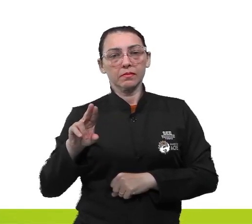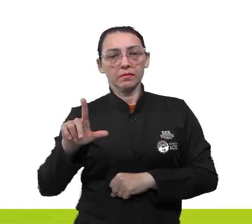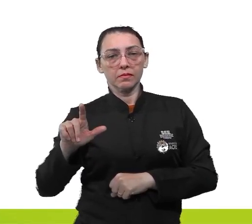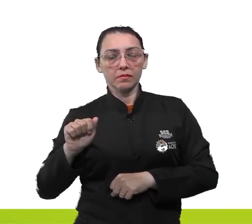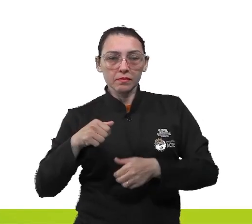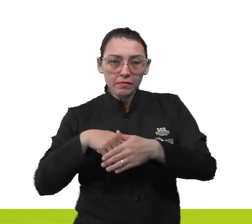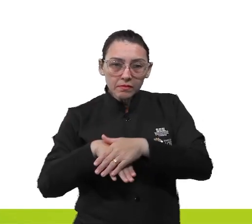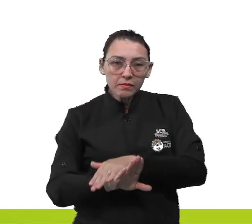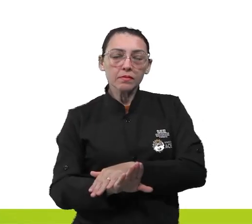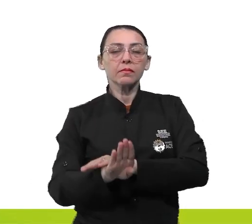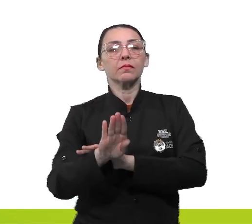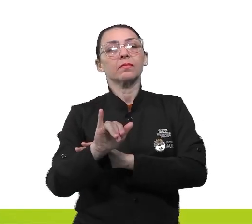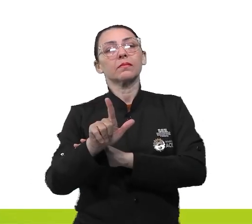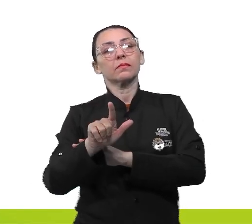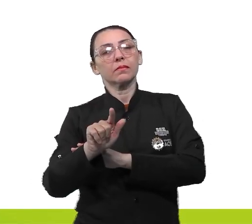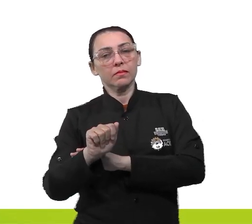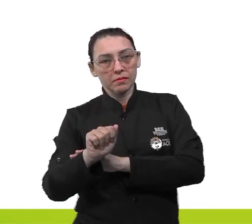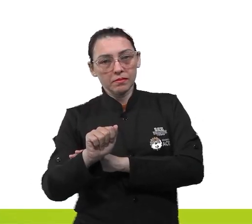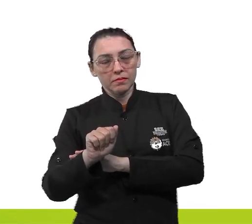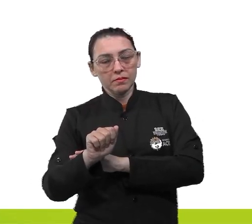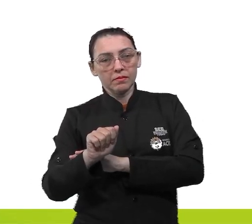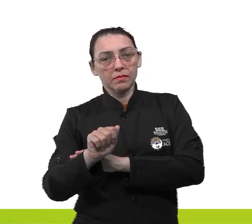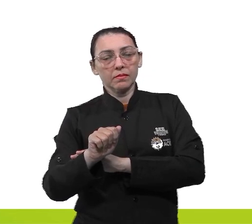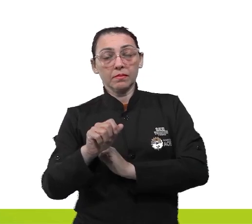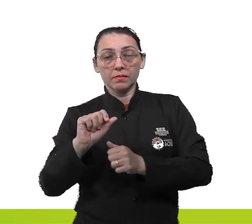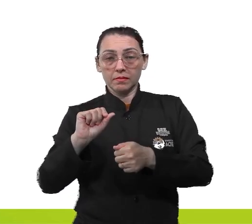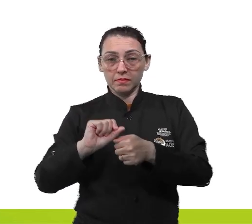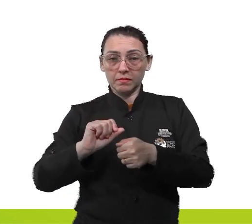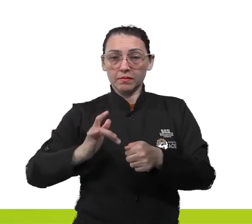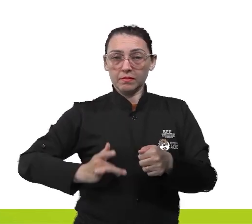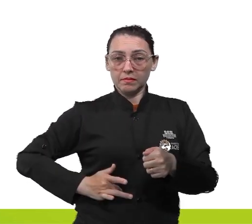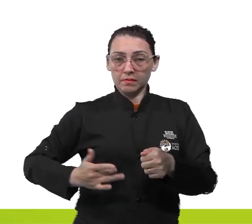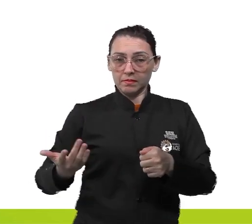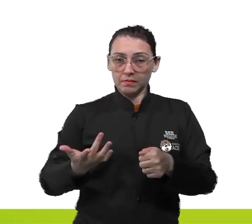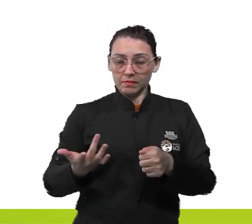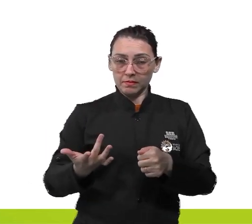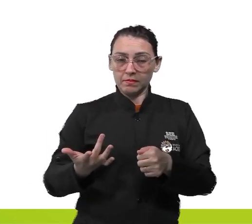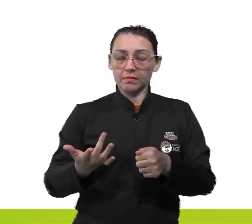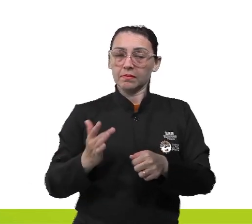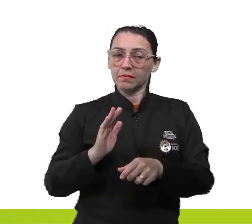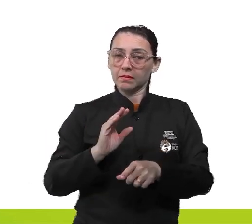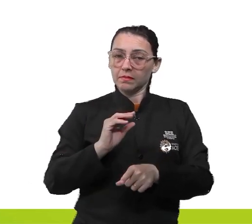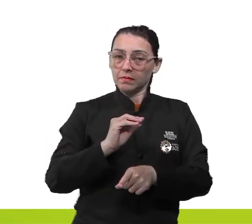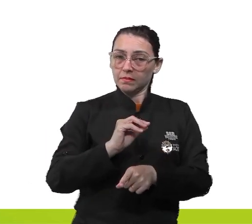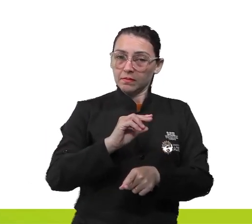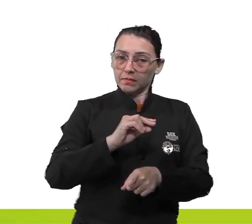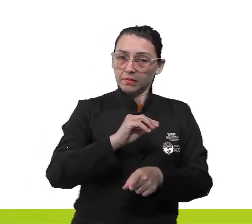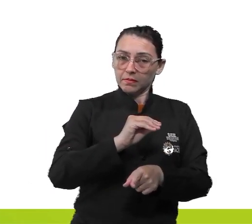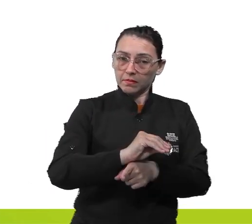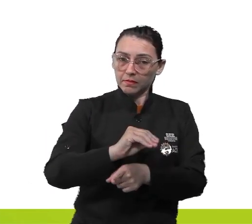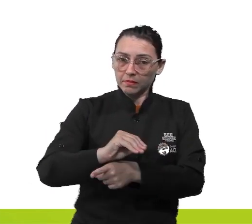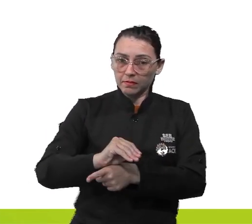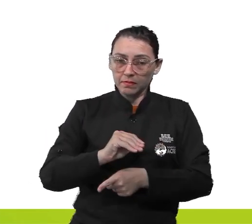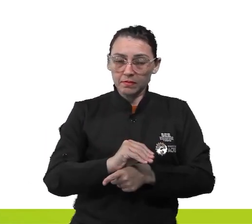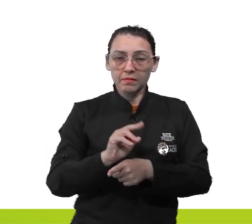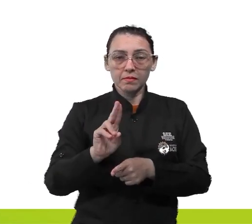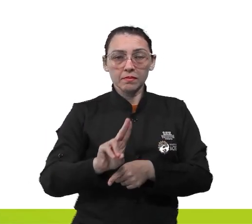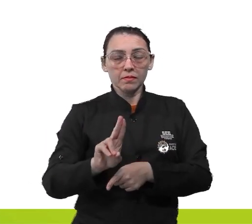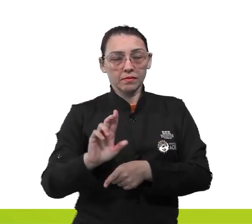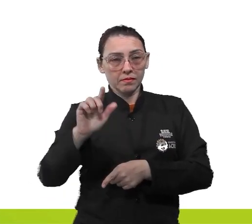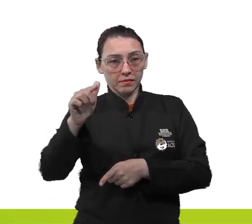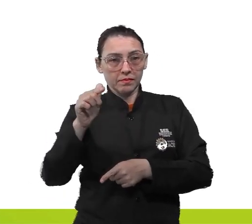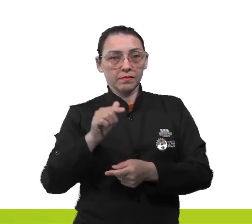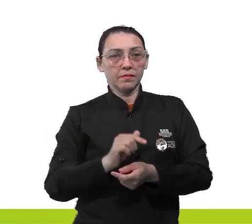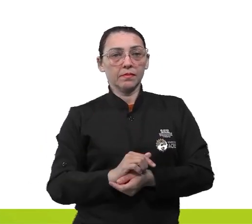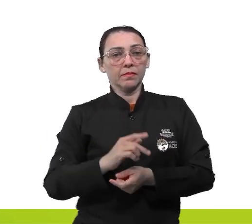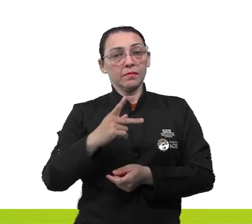guarda essa bile produzida pelo fígado. Ela vai guardar, ela vai concentrar aquela bile para ser usada posteriormente.